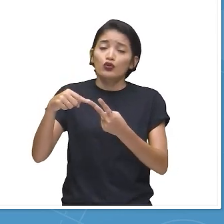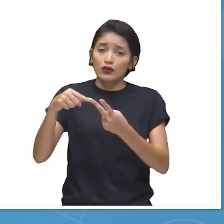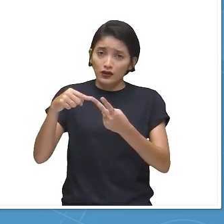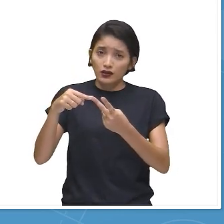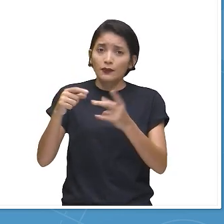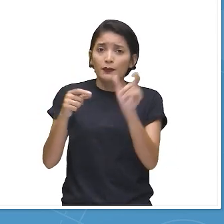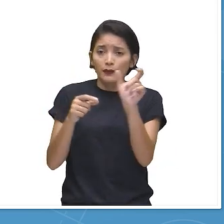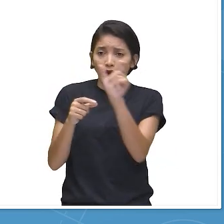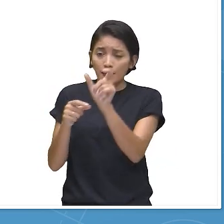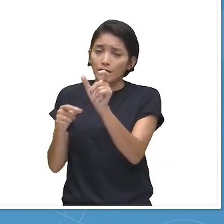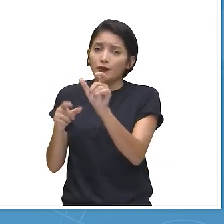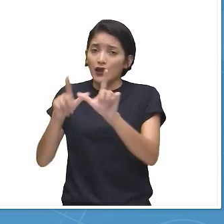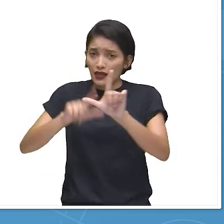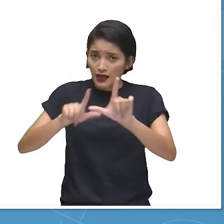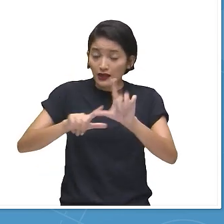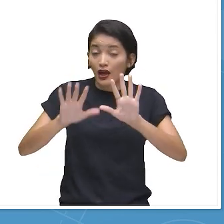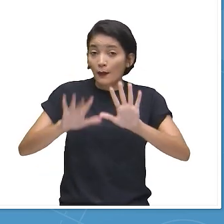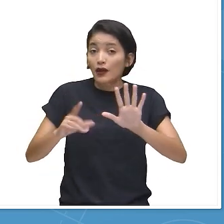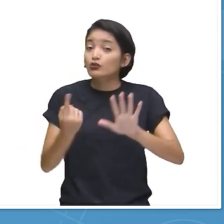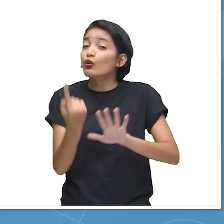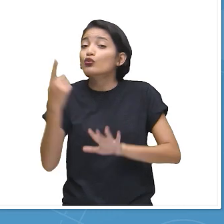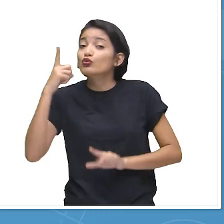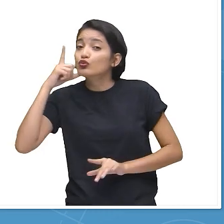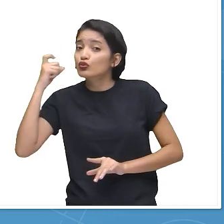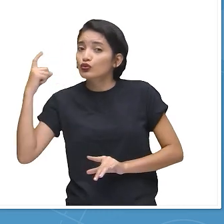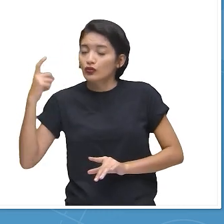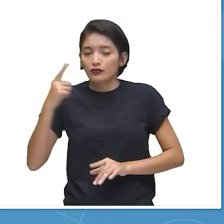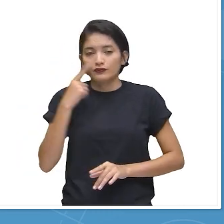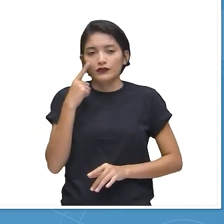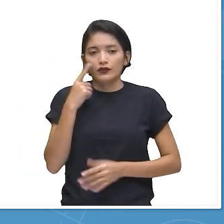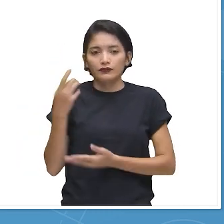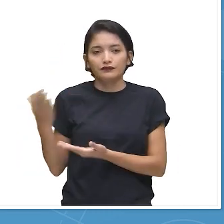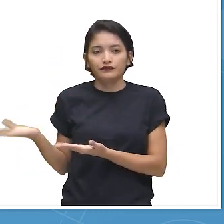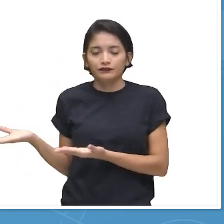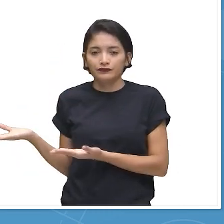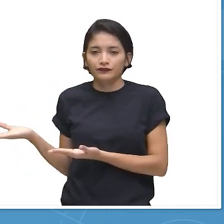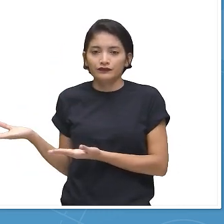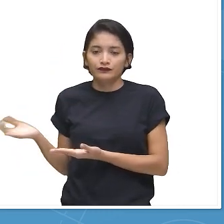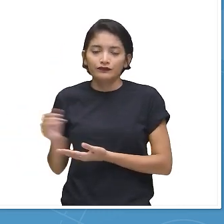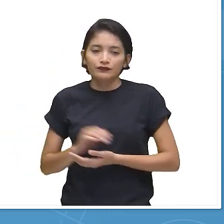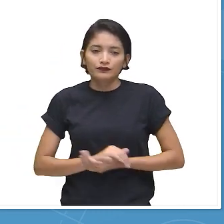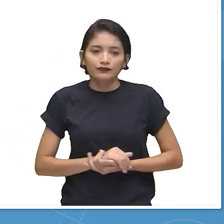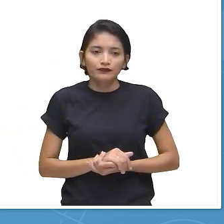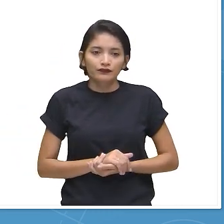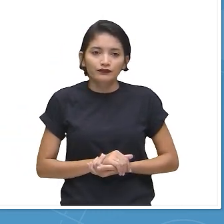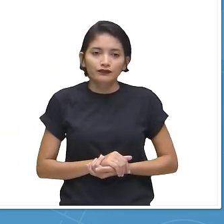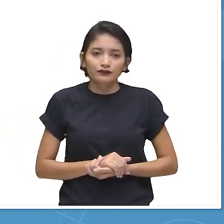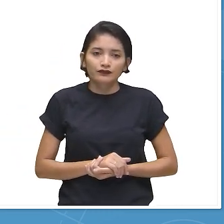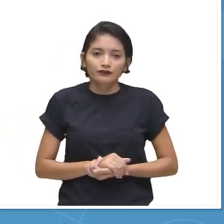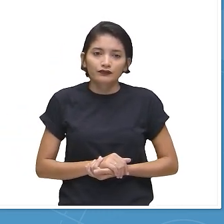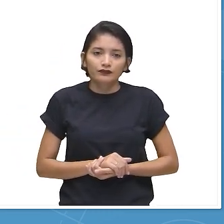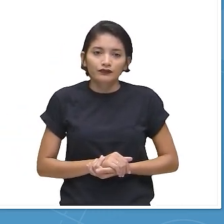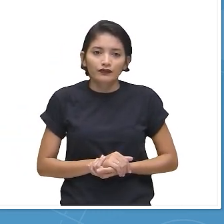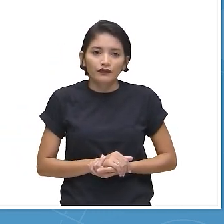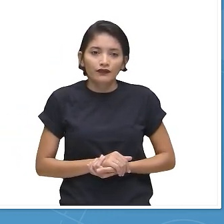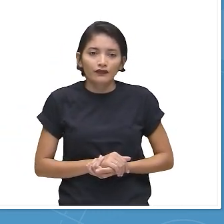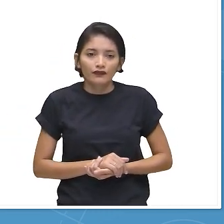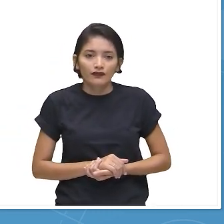eu tenho a, é aqui, ó, desse outro S para cá, sim.